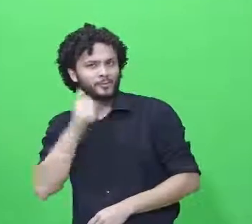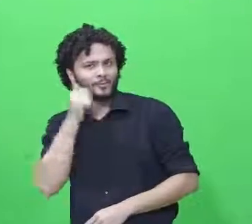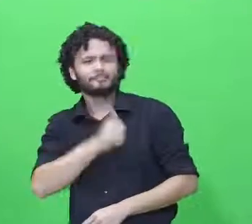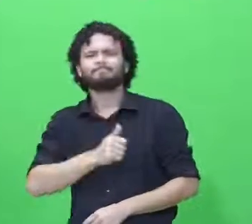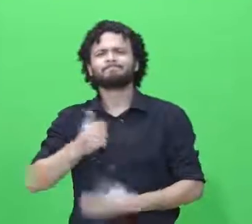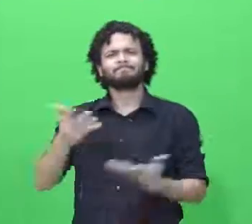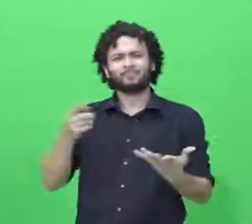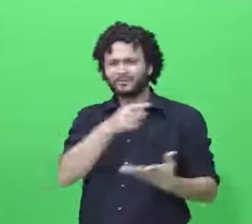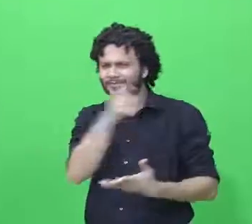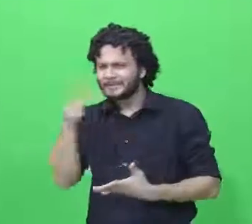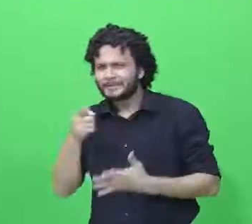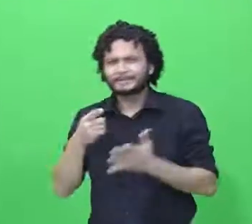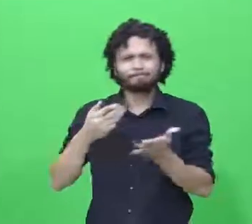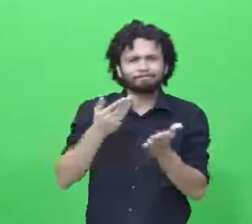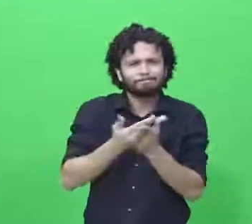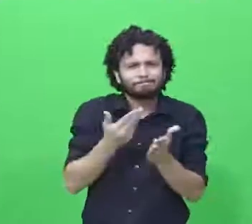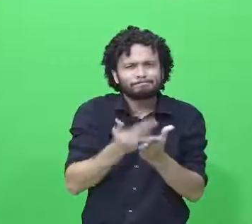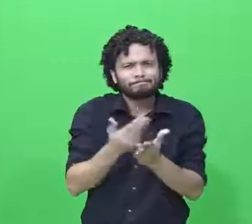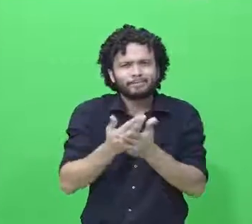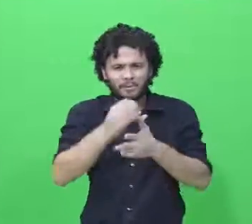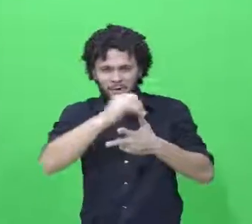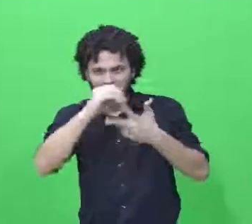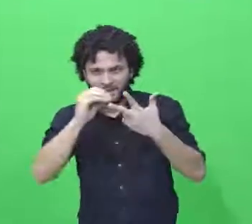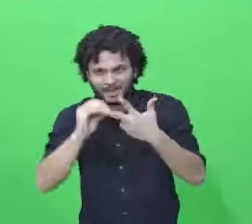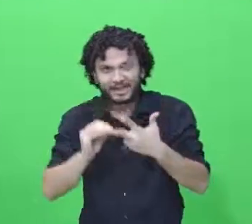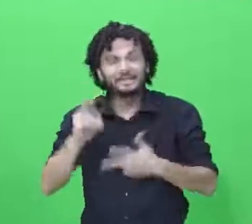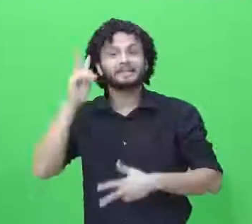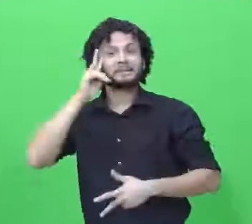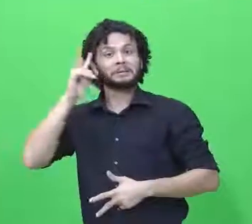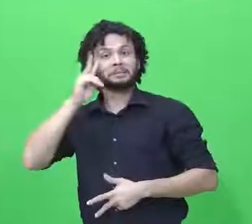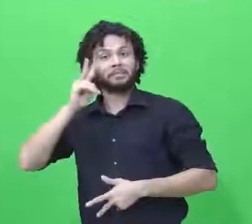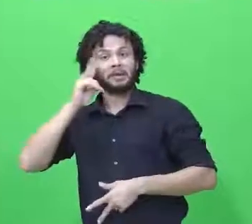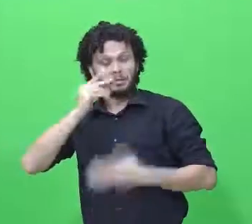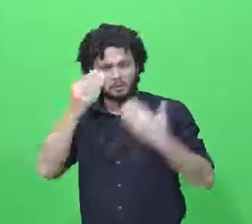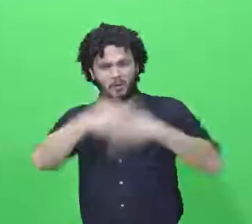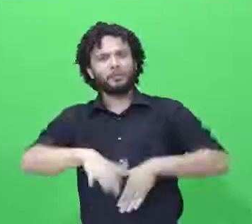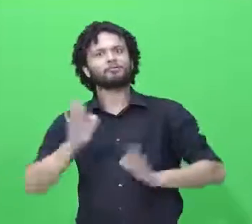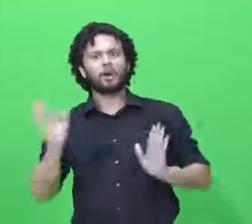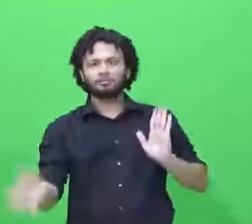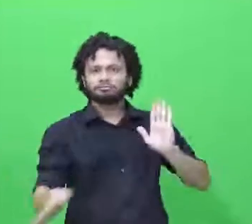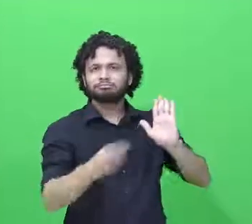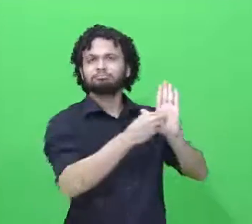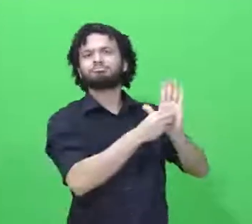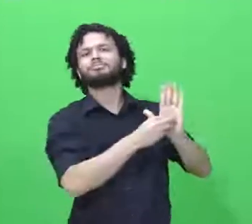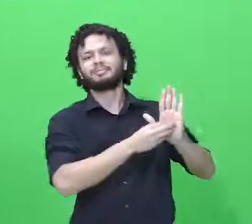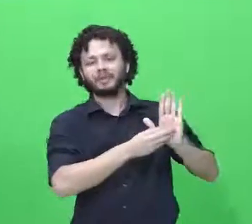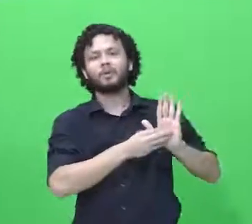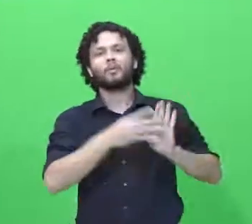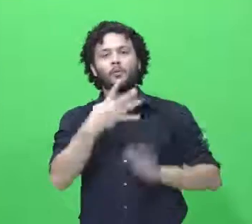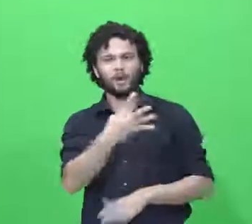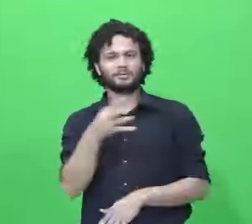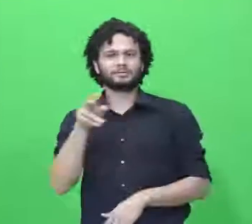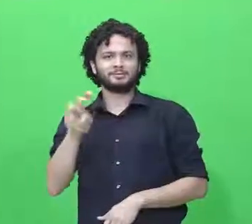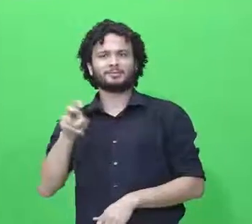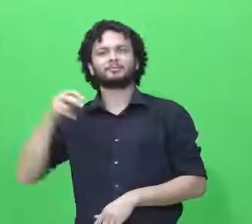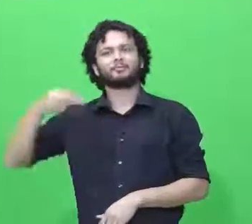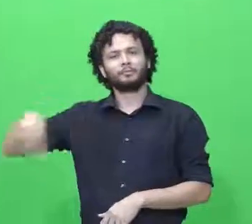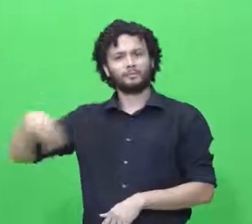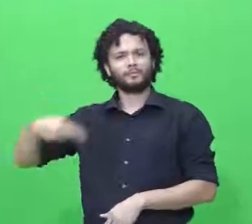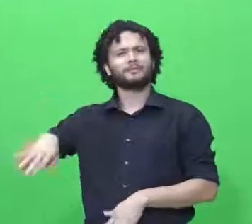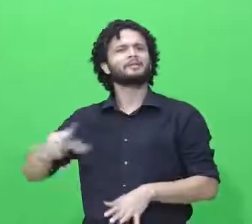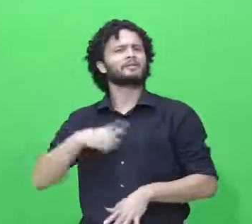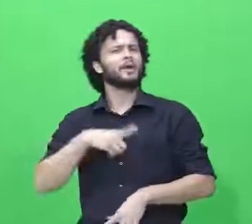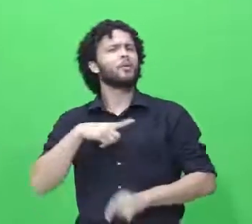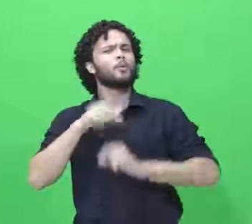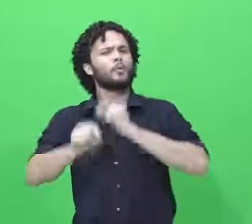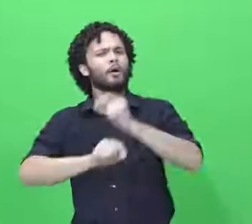se preparando para o Enem no final do ano. E lembrem-se, olha, a prova já está agendada, hein? Dia 4 e 5 de novembro, vocês terão um